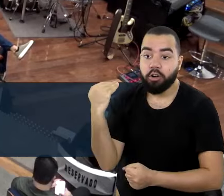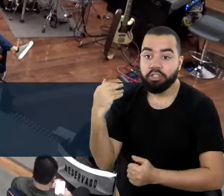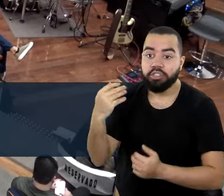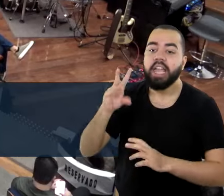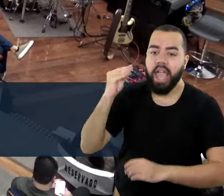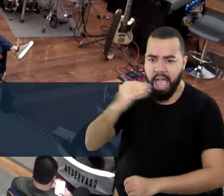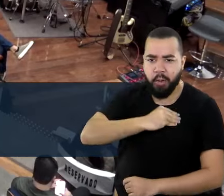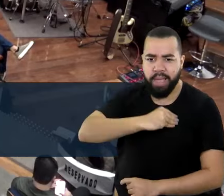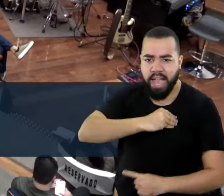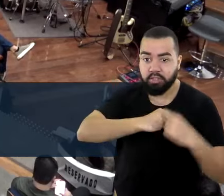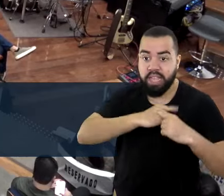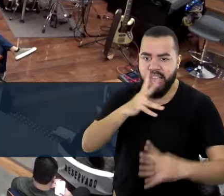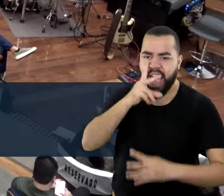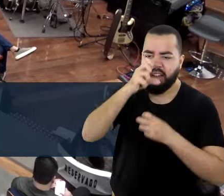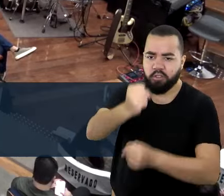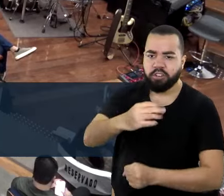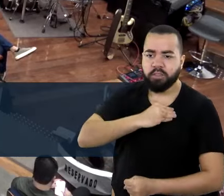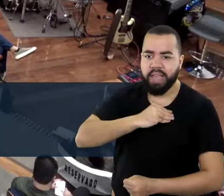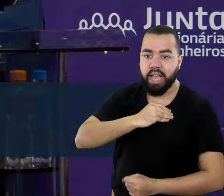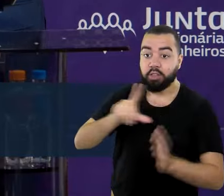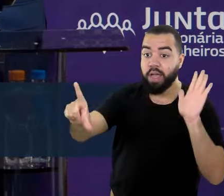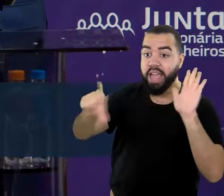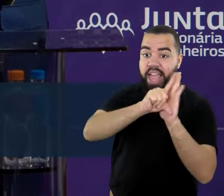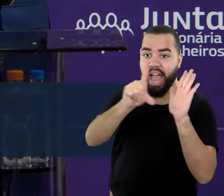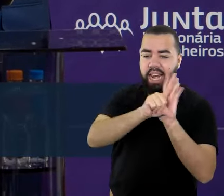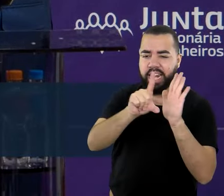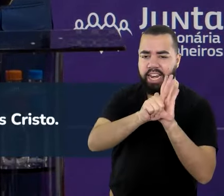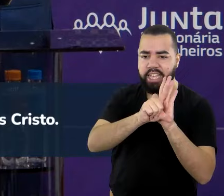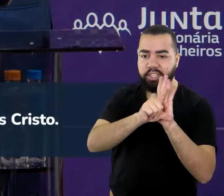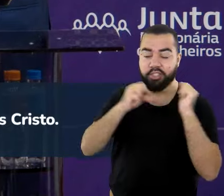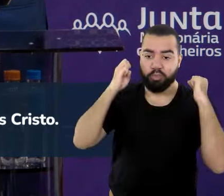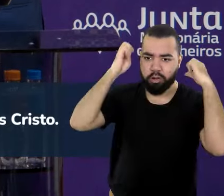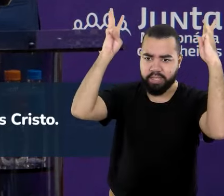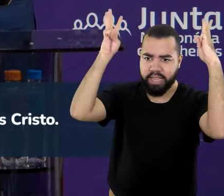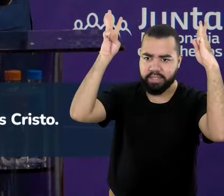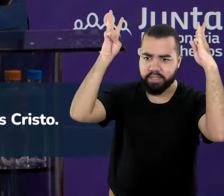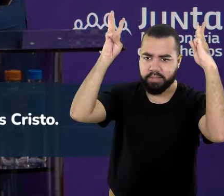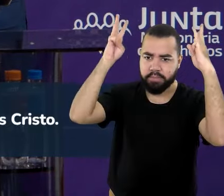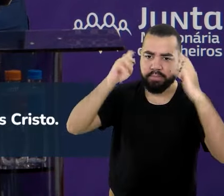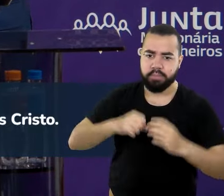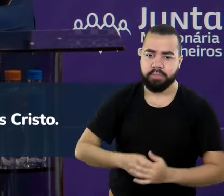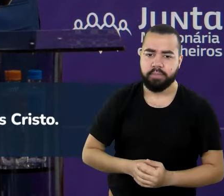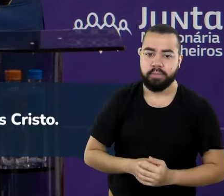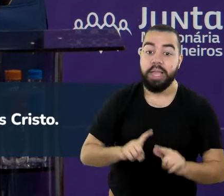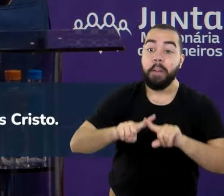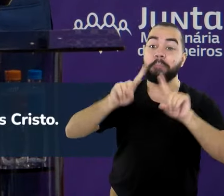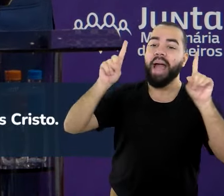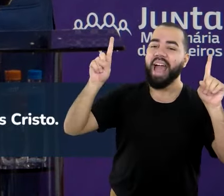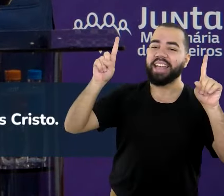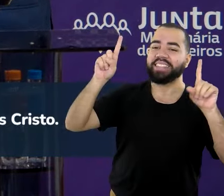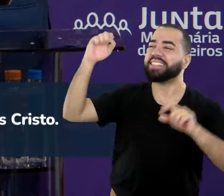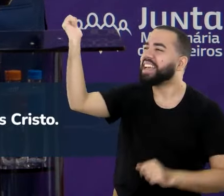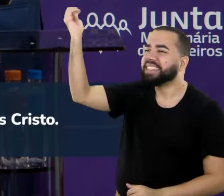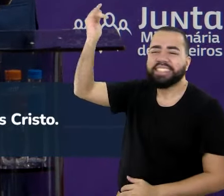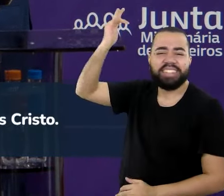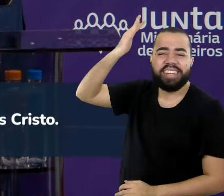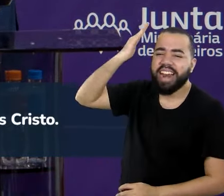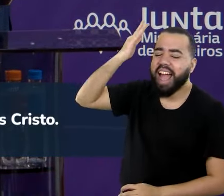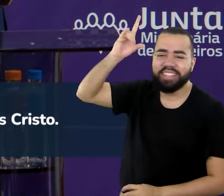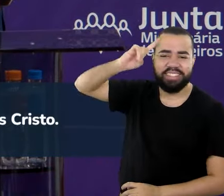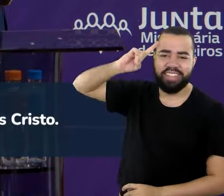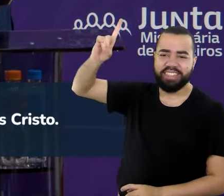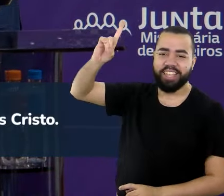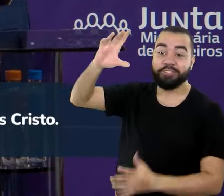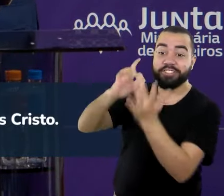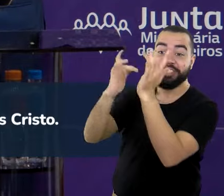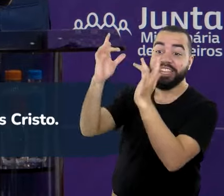força do pecado é a lei. 57. Graças a Deus que nos dá a